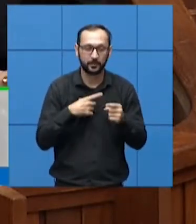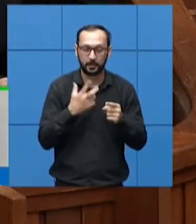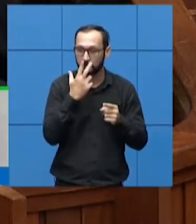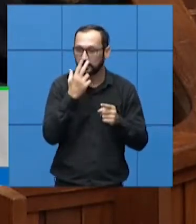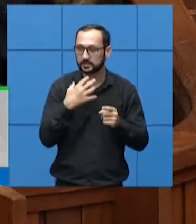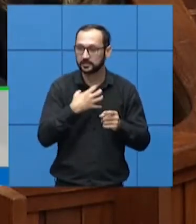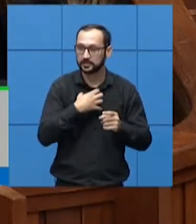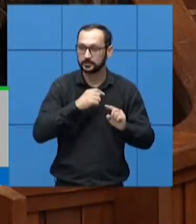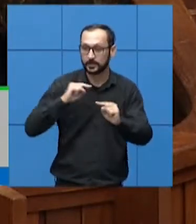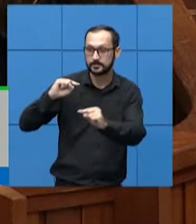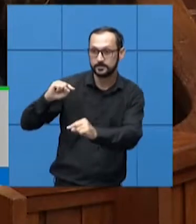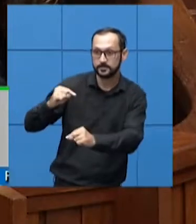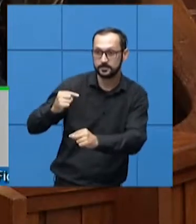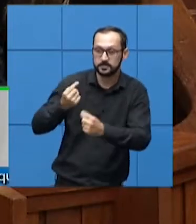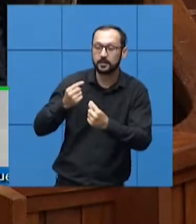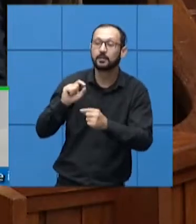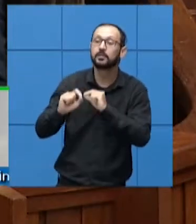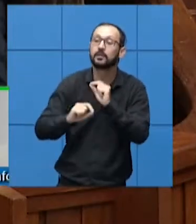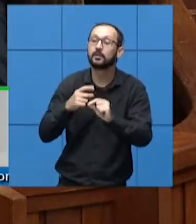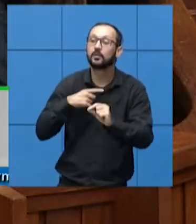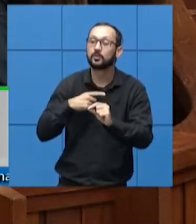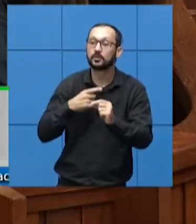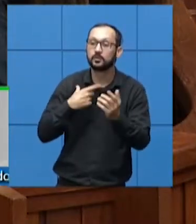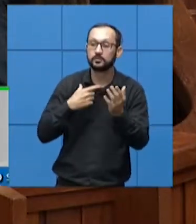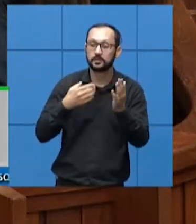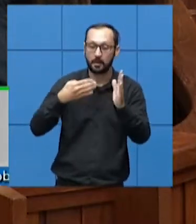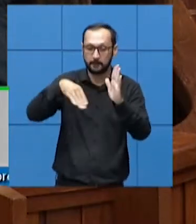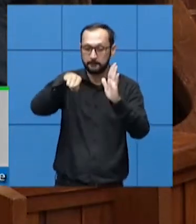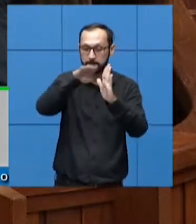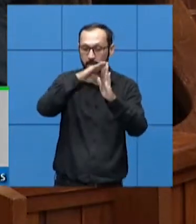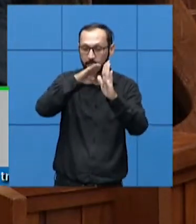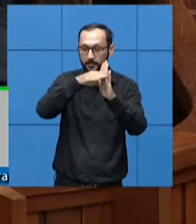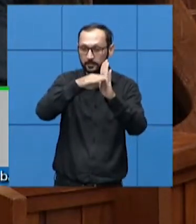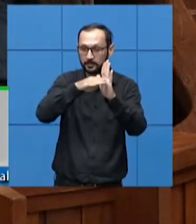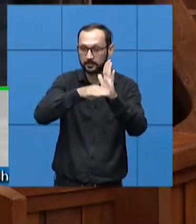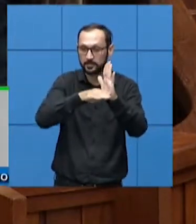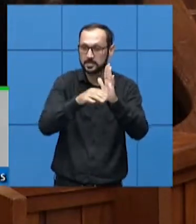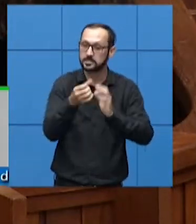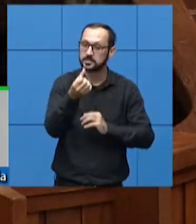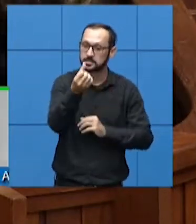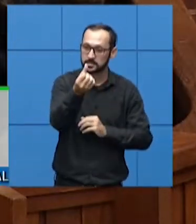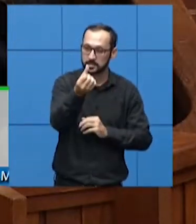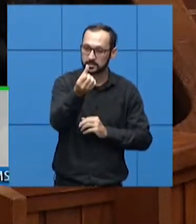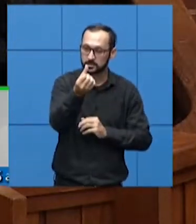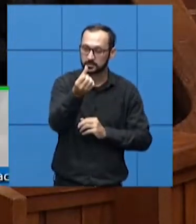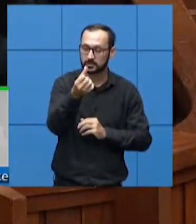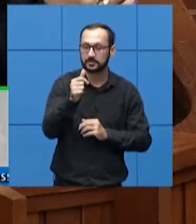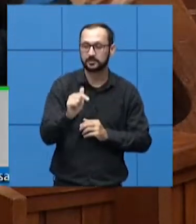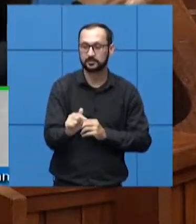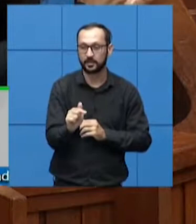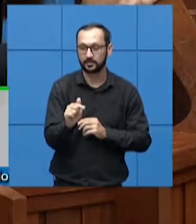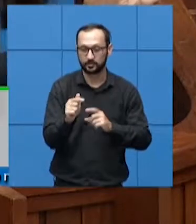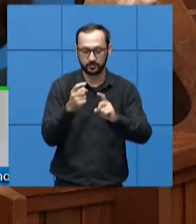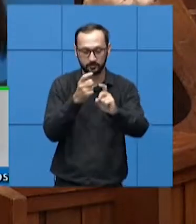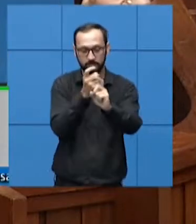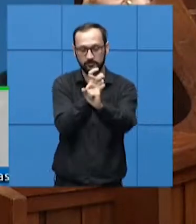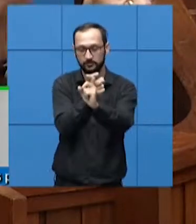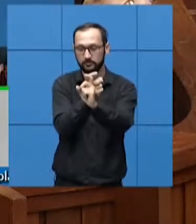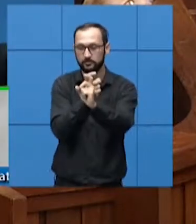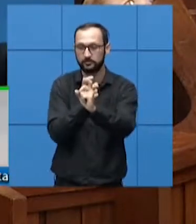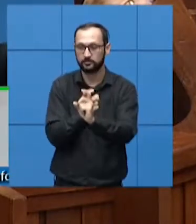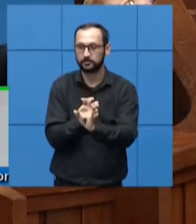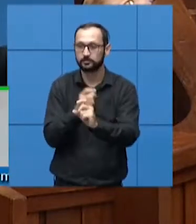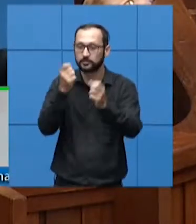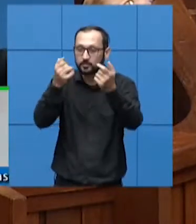ameaças principais, elas giram em torno de cumprir as cláusulas 6ª e 7ª do termo aditivo, que diz respeito